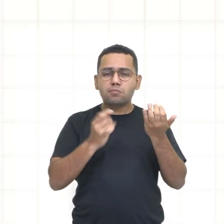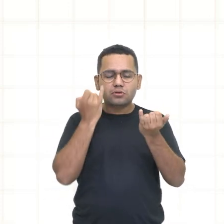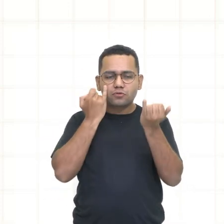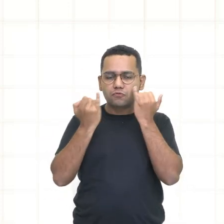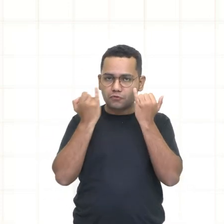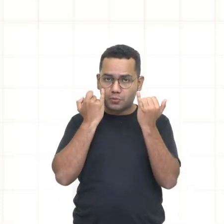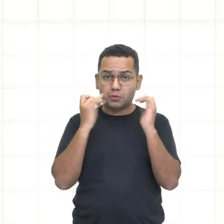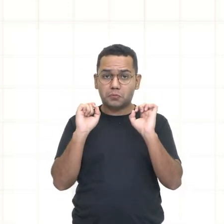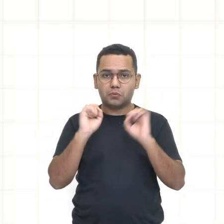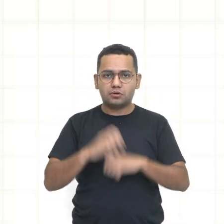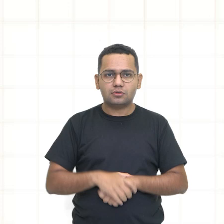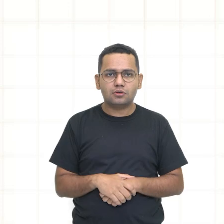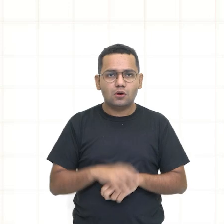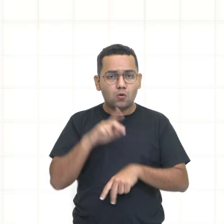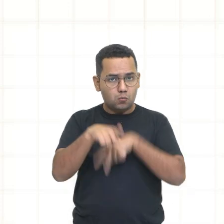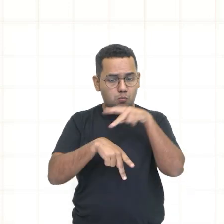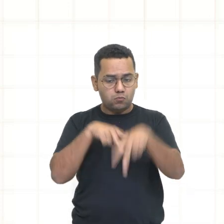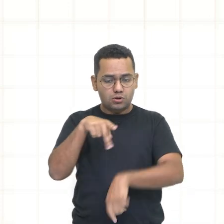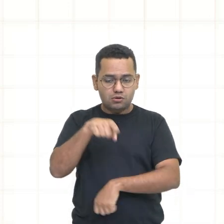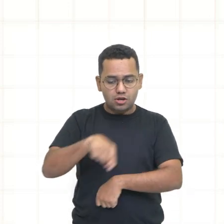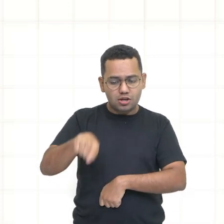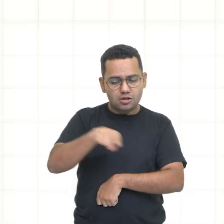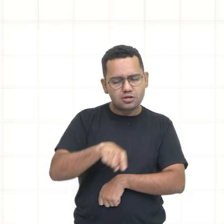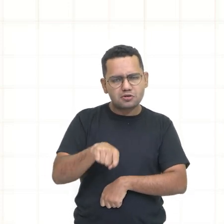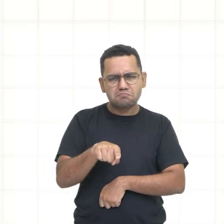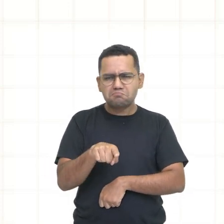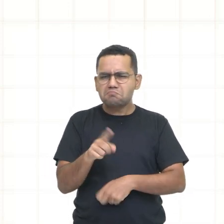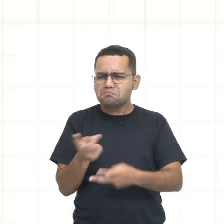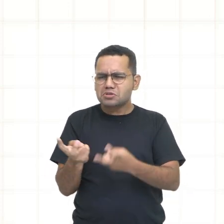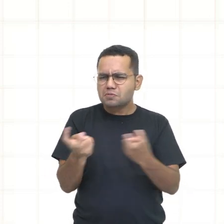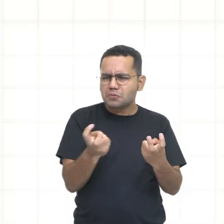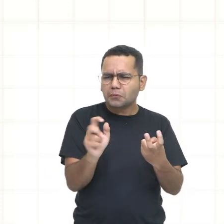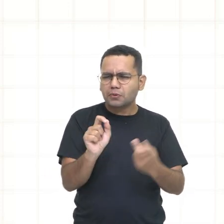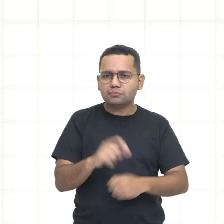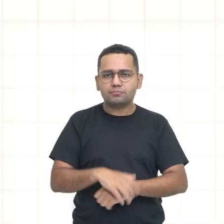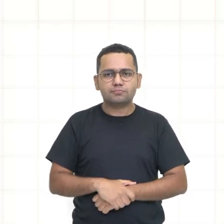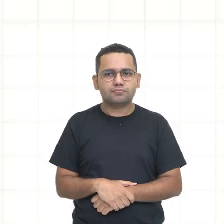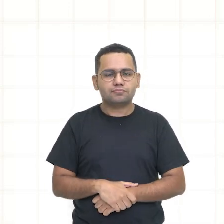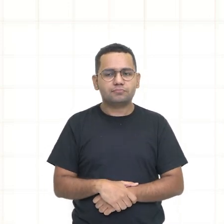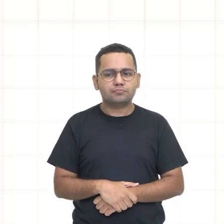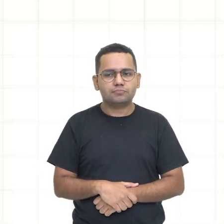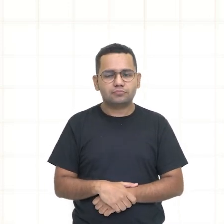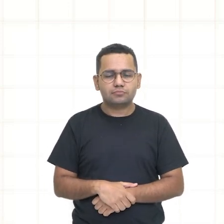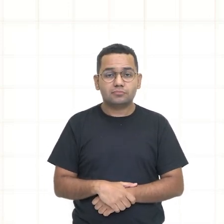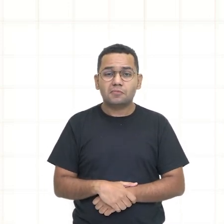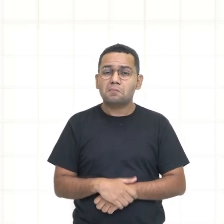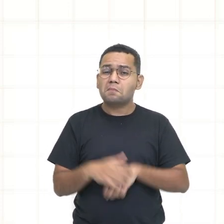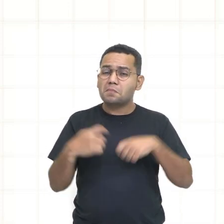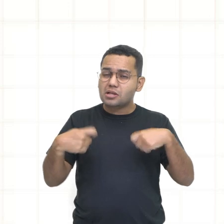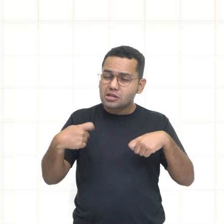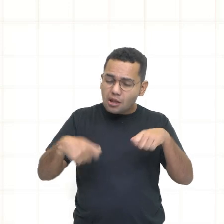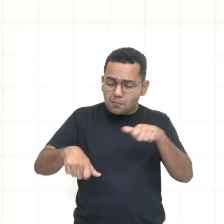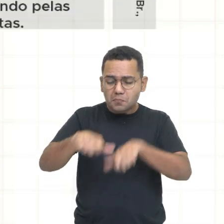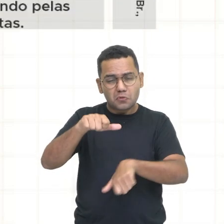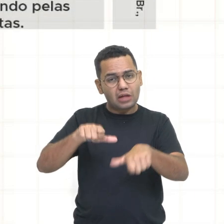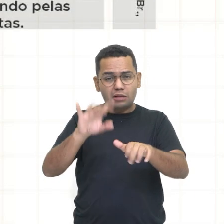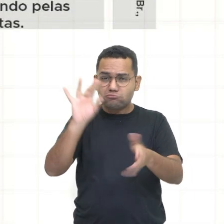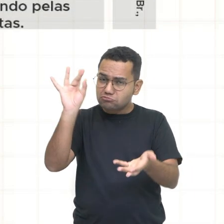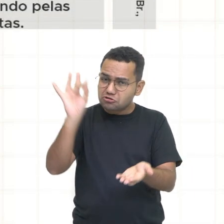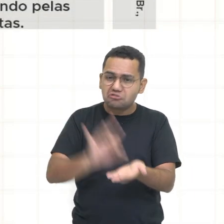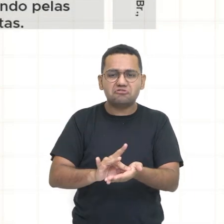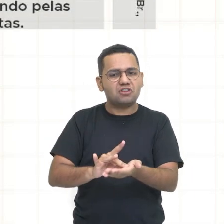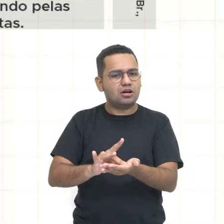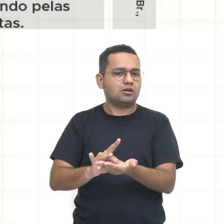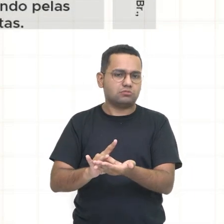grande parte da população vai observar que é necessário haver uma mudança de cenário. E aí nós